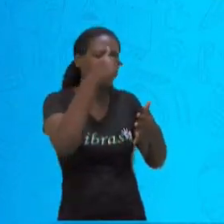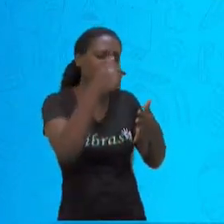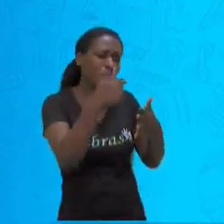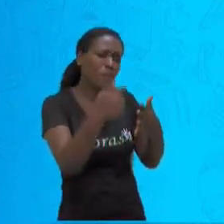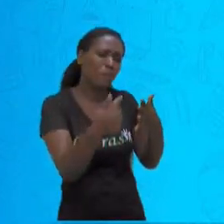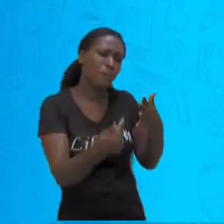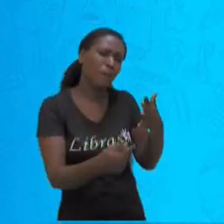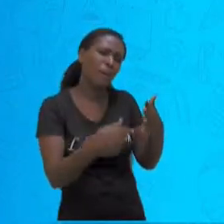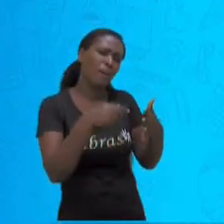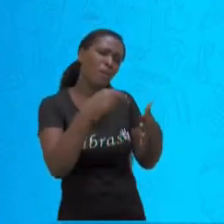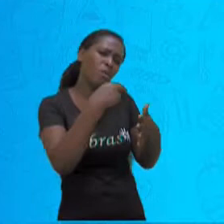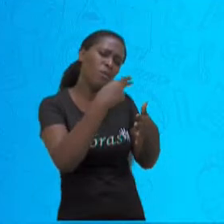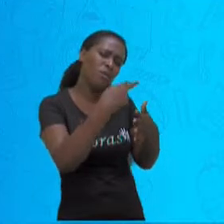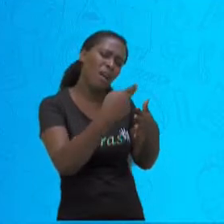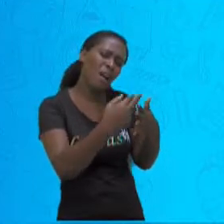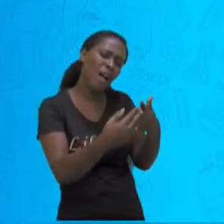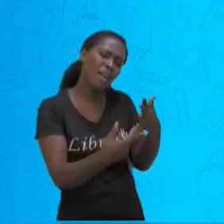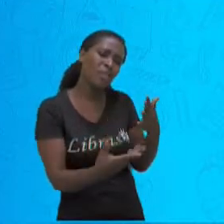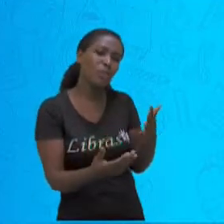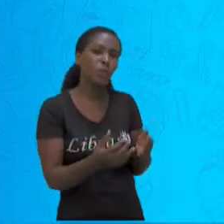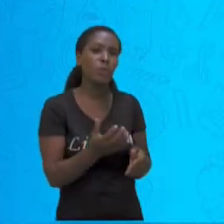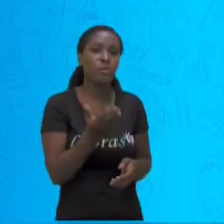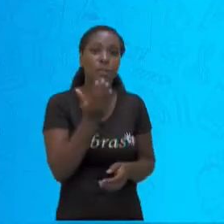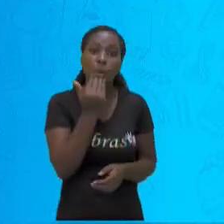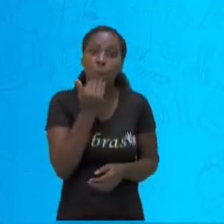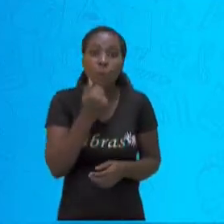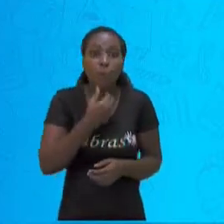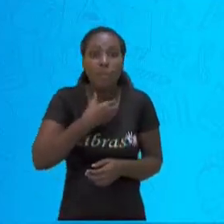batata doce, o inhame,